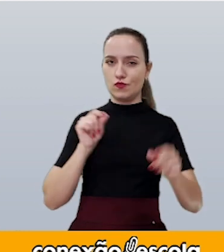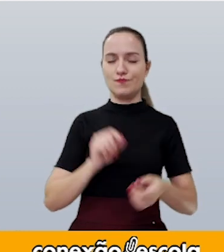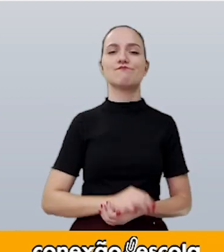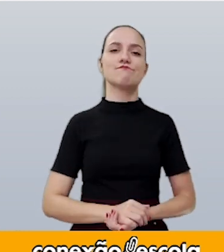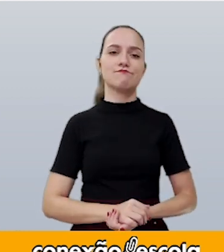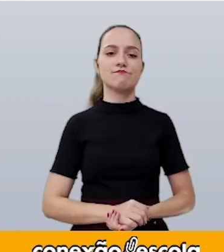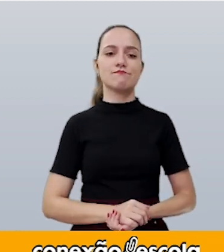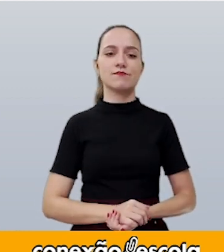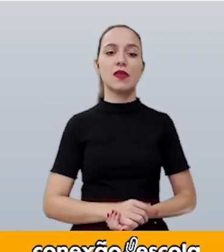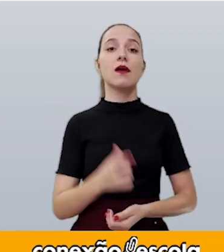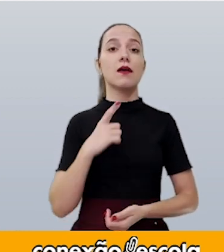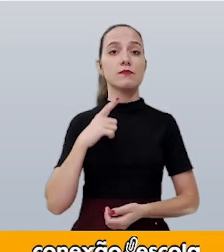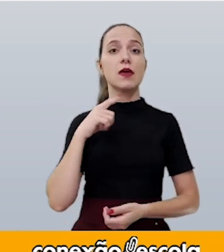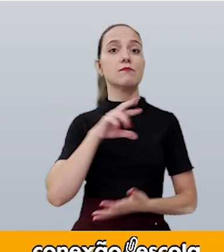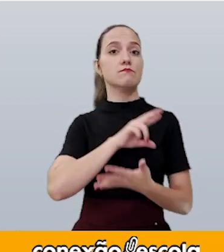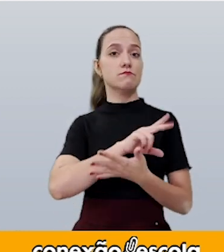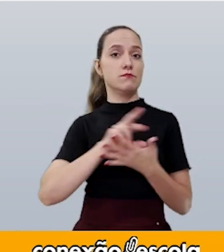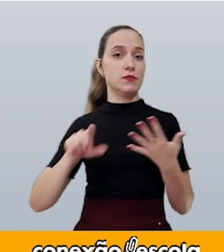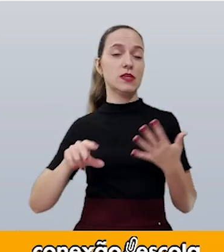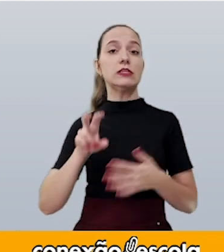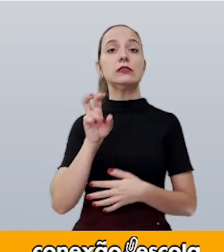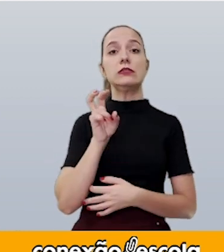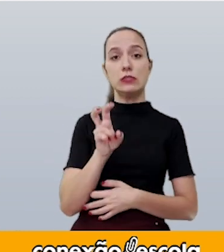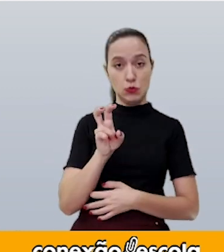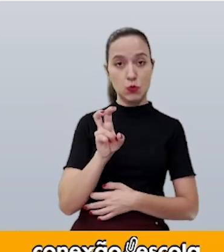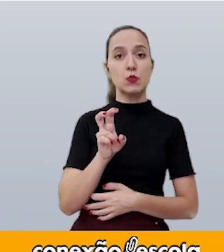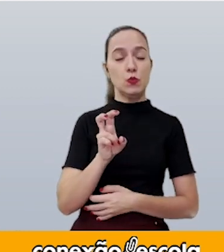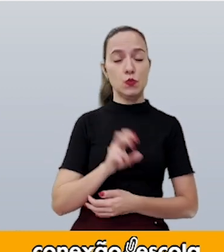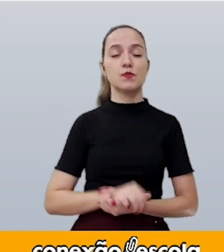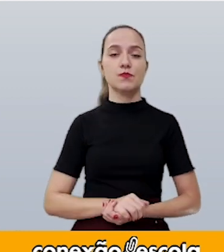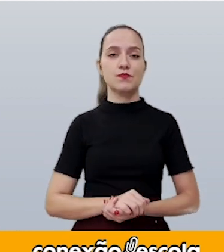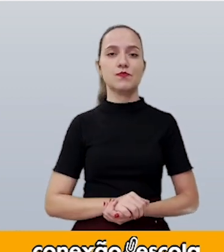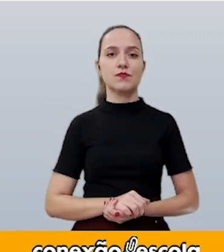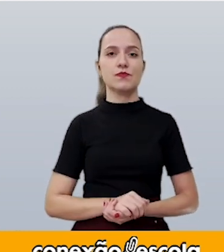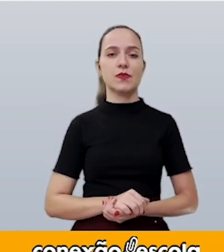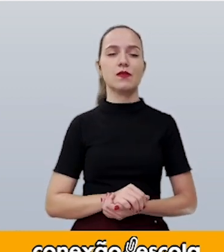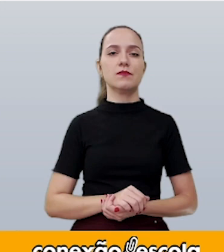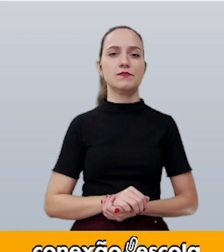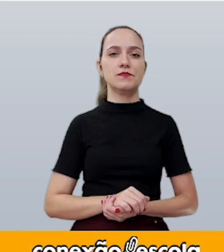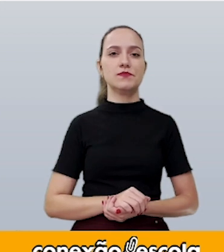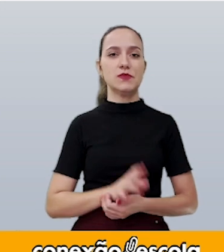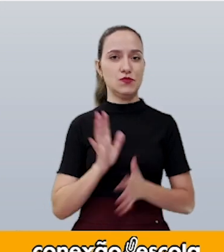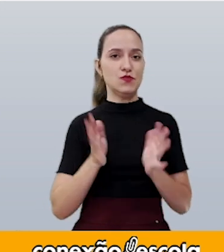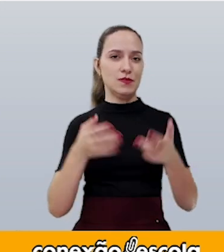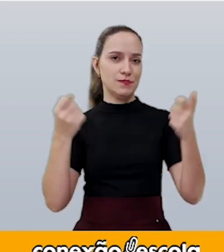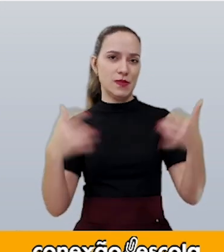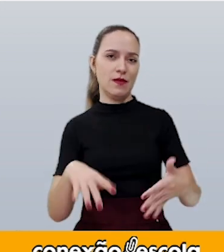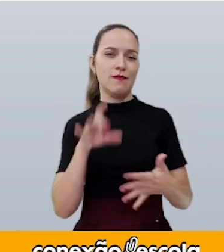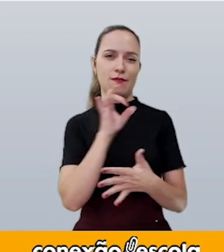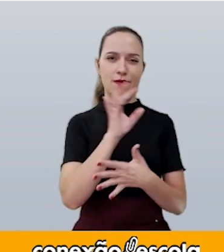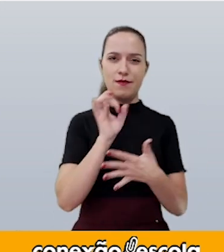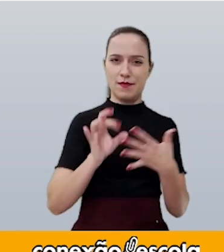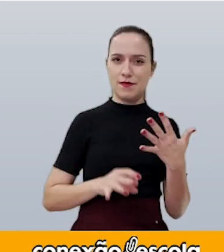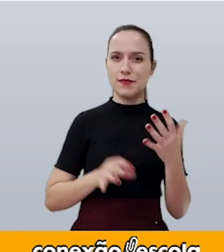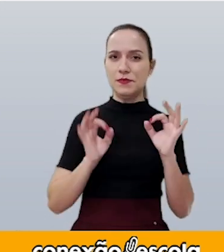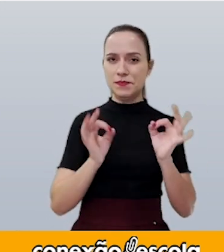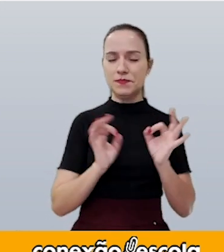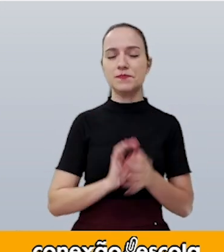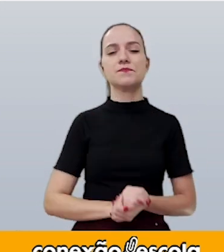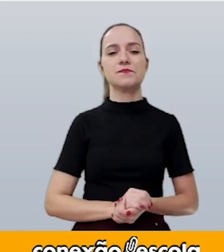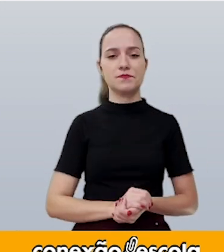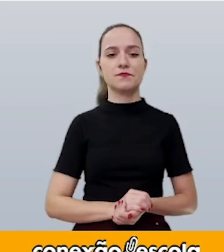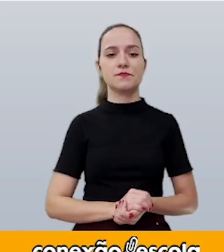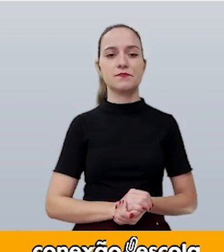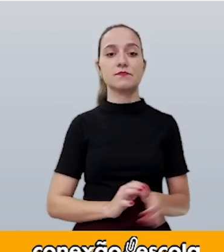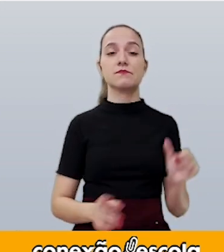E 5 sabores foram escolhidos, os que eu já disse para vocês, certo?